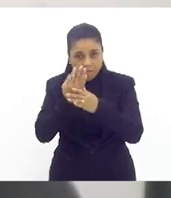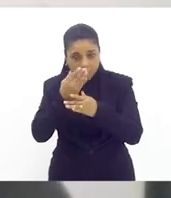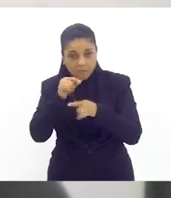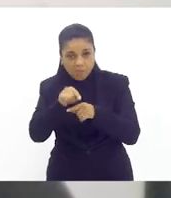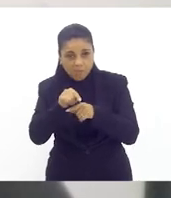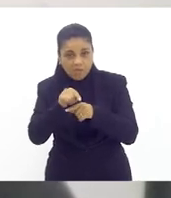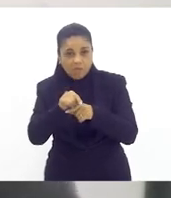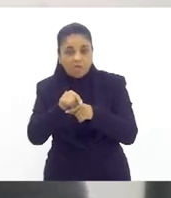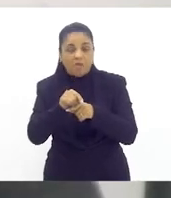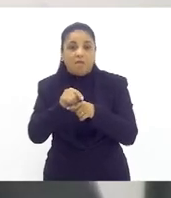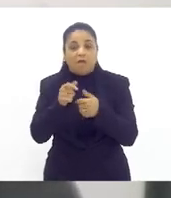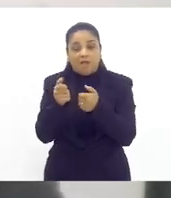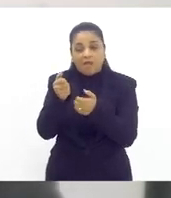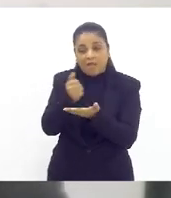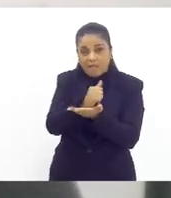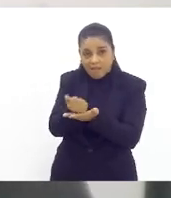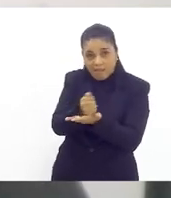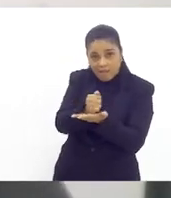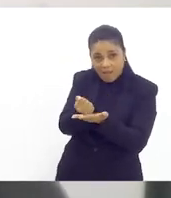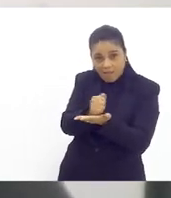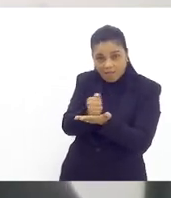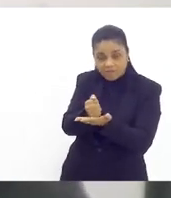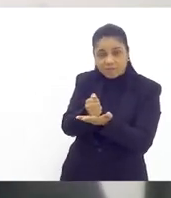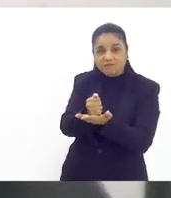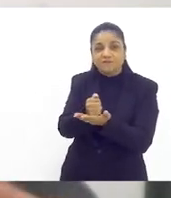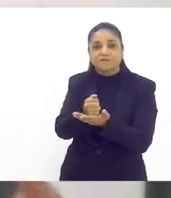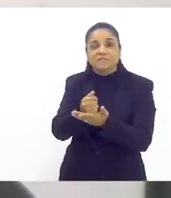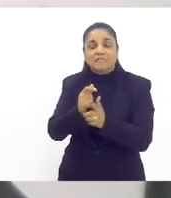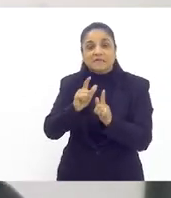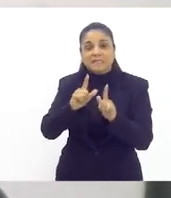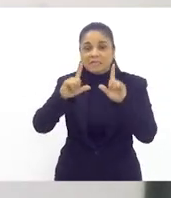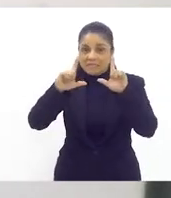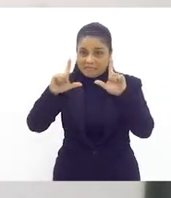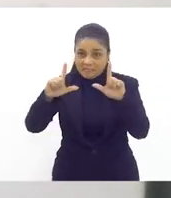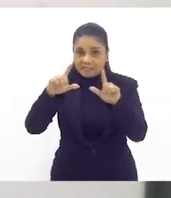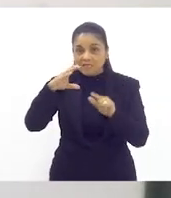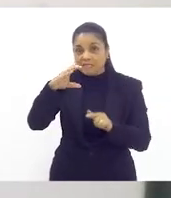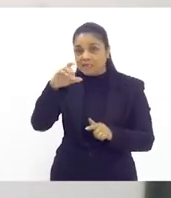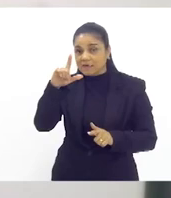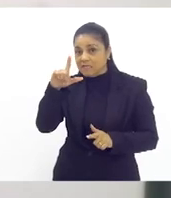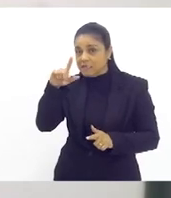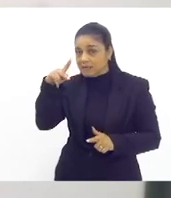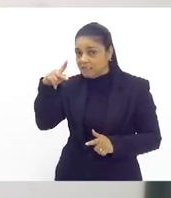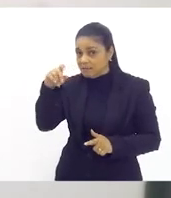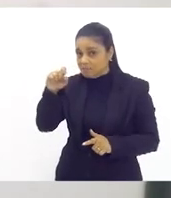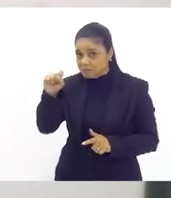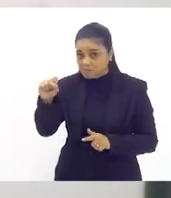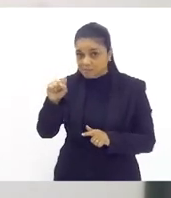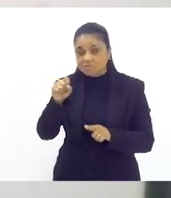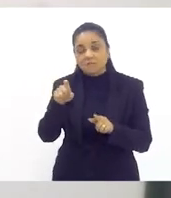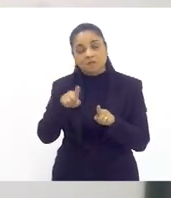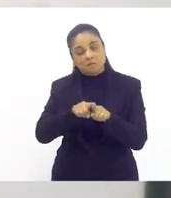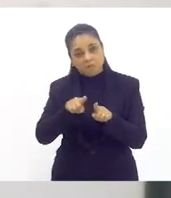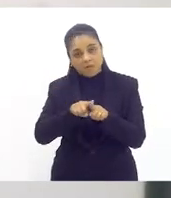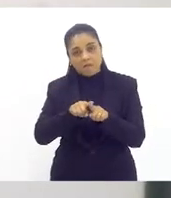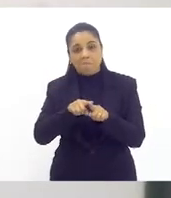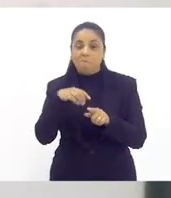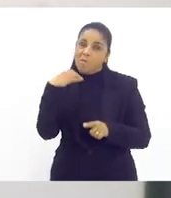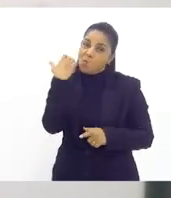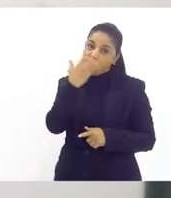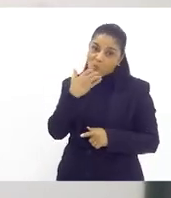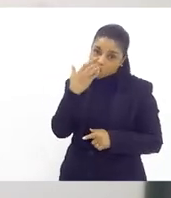games vai poder ter videoclipes então no caso videoclipe poderiam proponente da